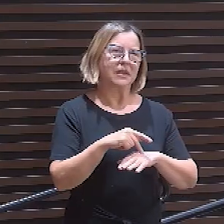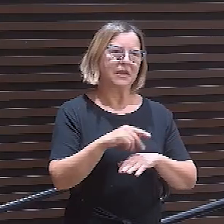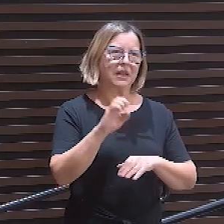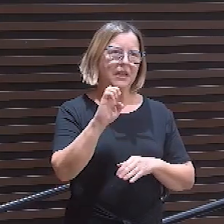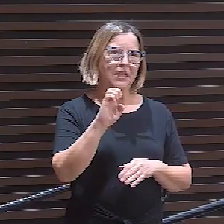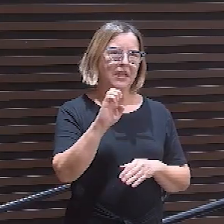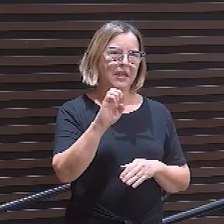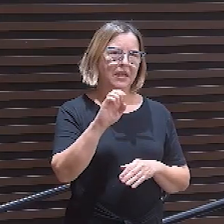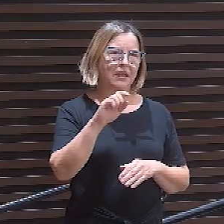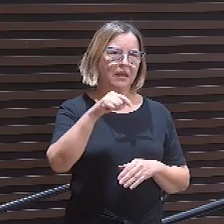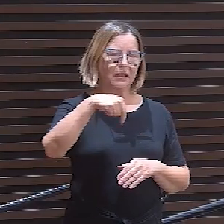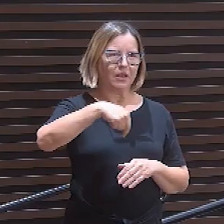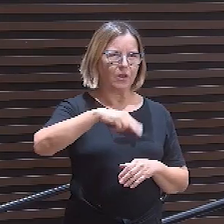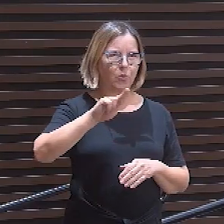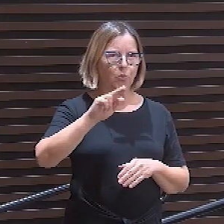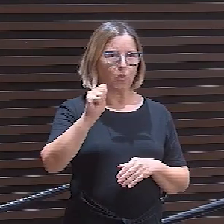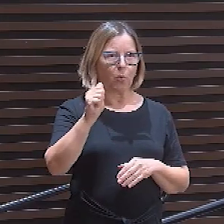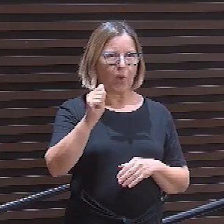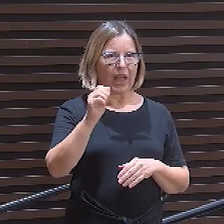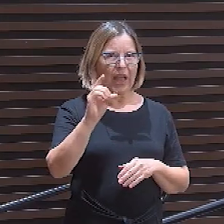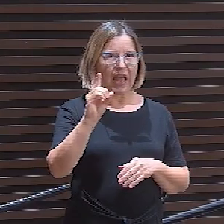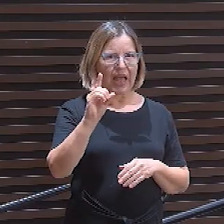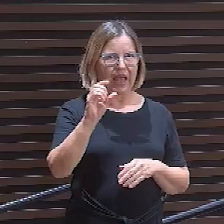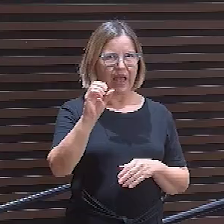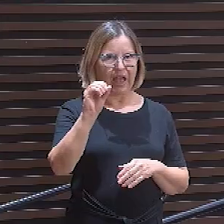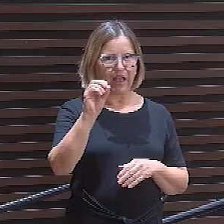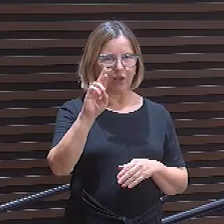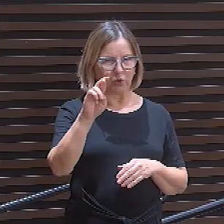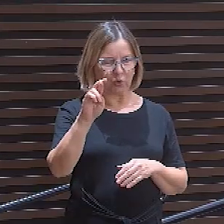os indígenas rotis.